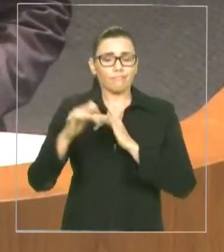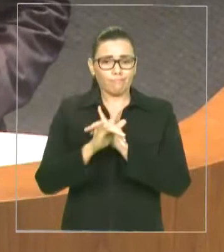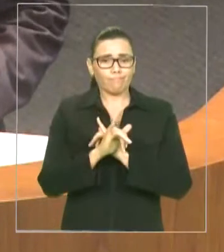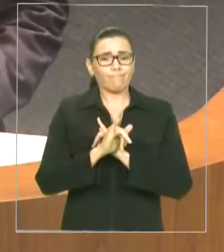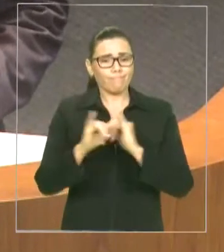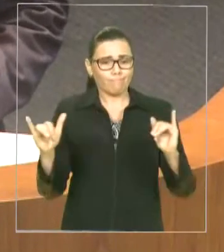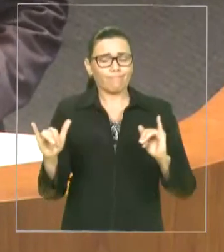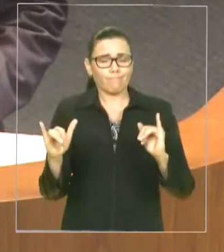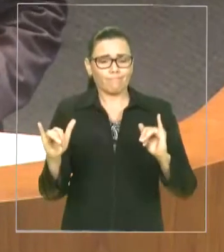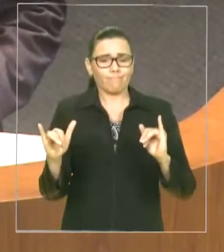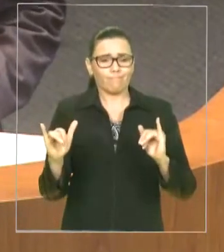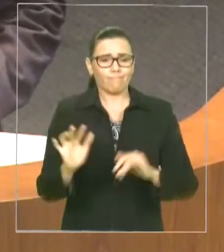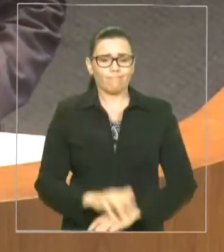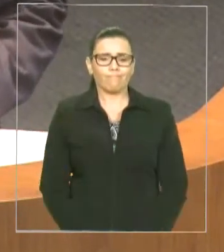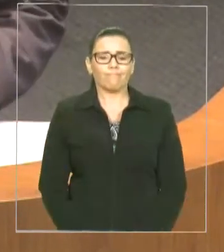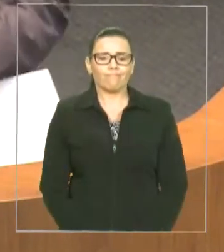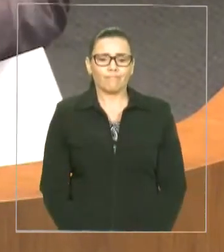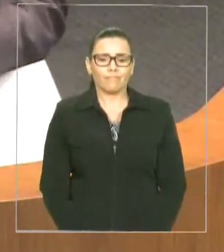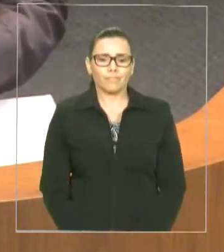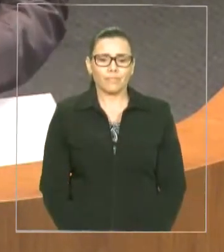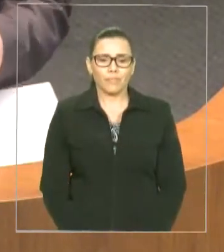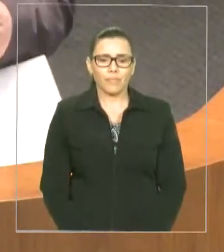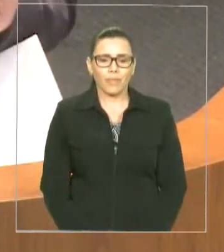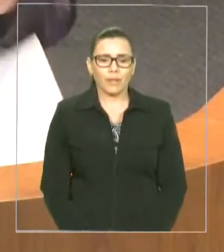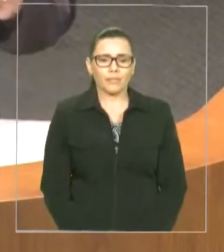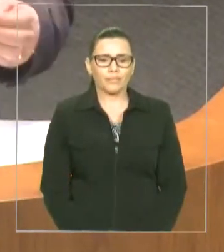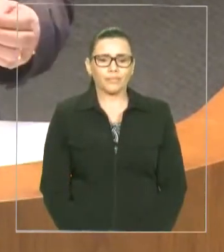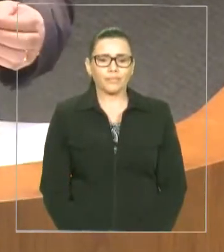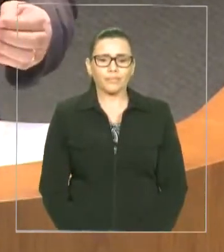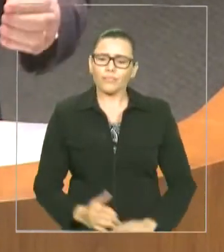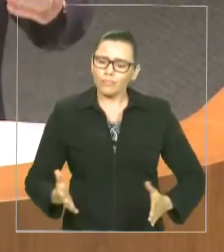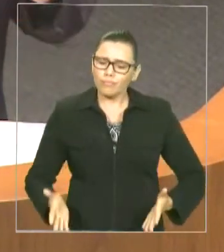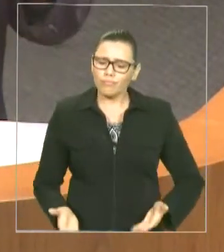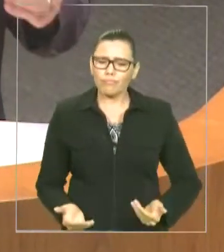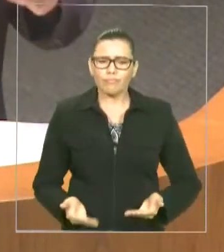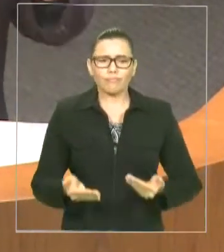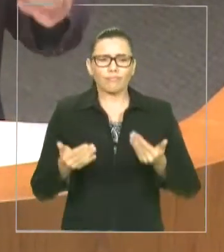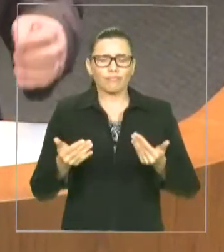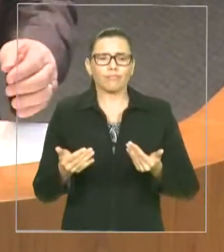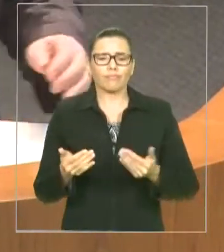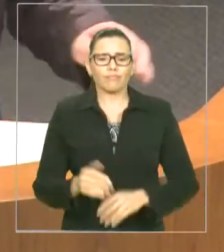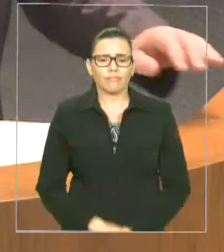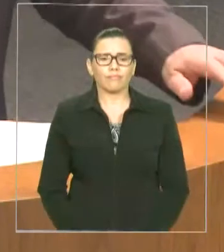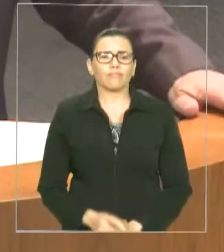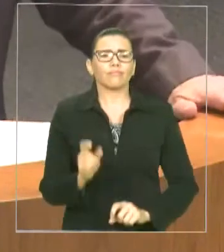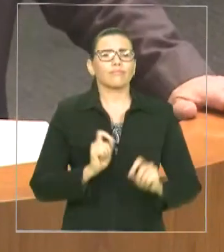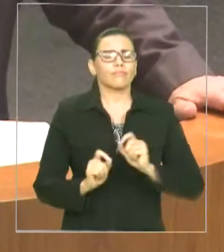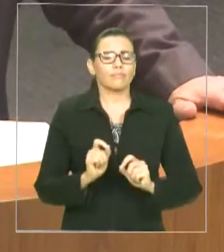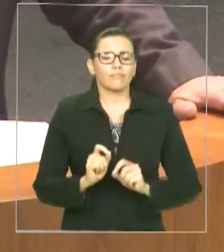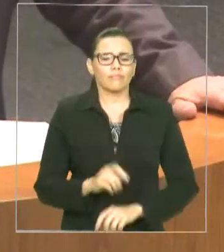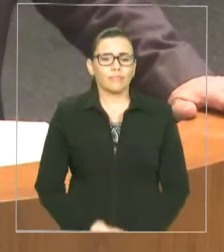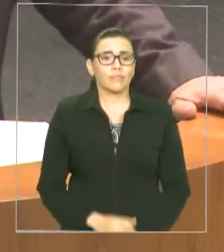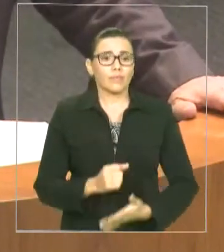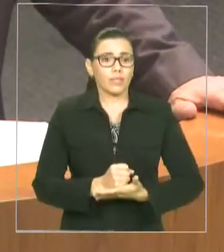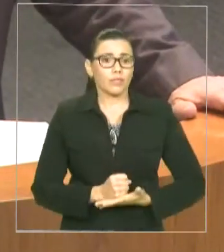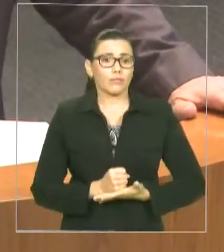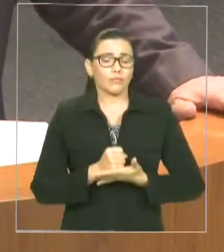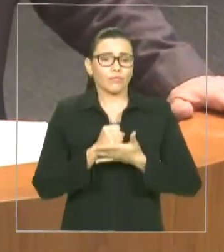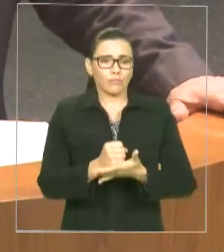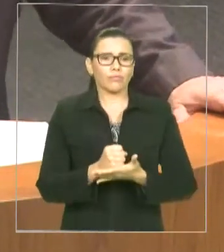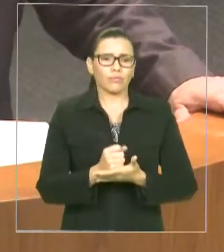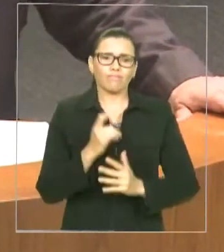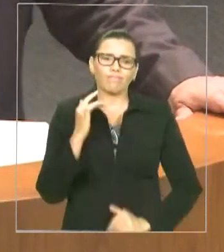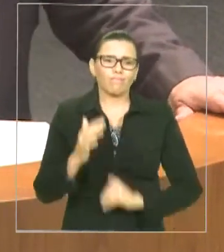Essa iniciativa funciona como vitrine para os produtos agrícolas cultivados na ilha de